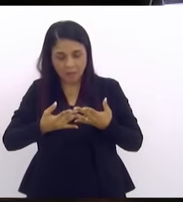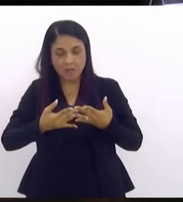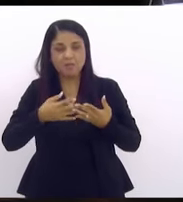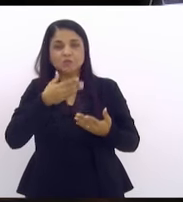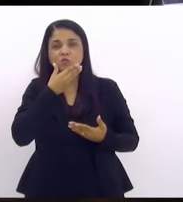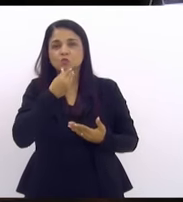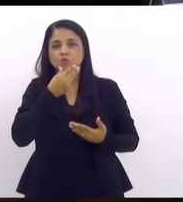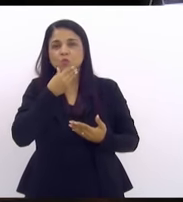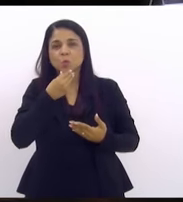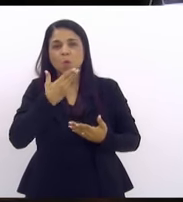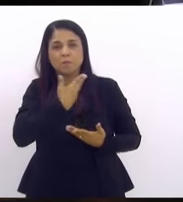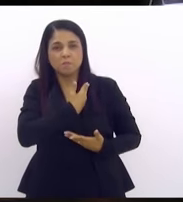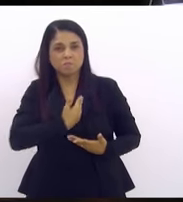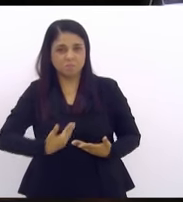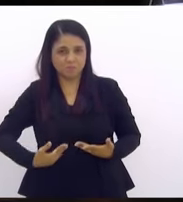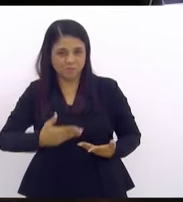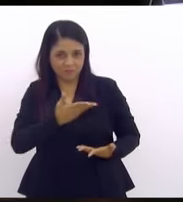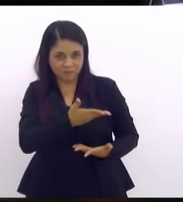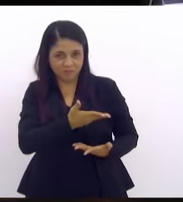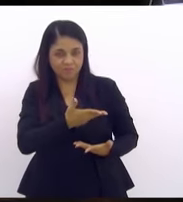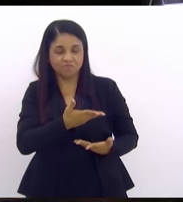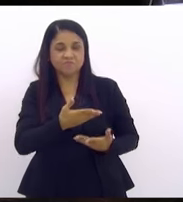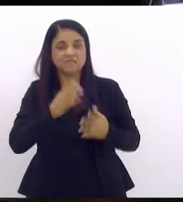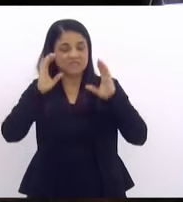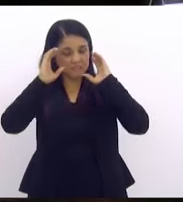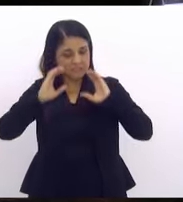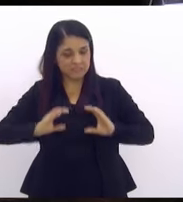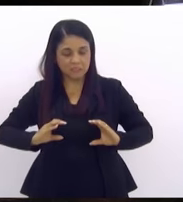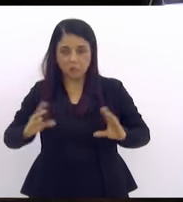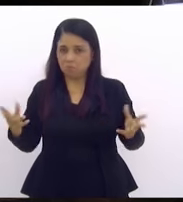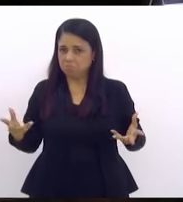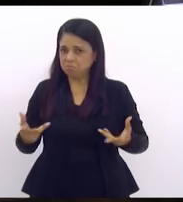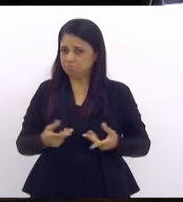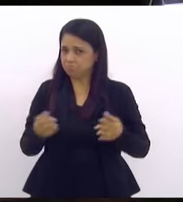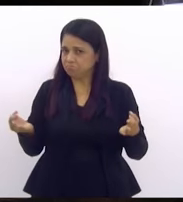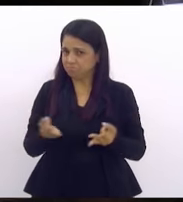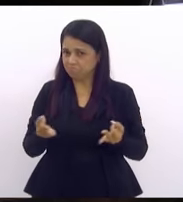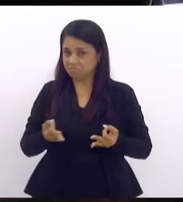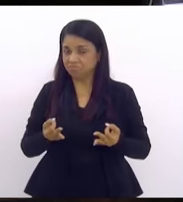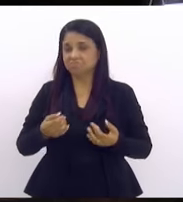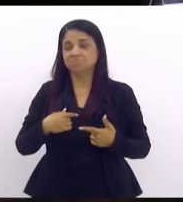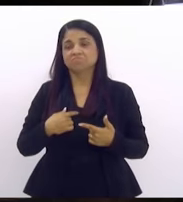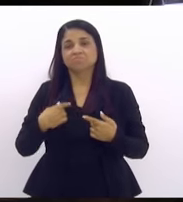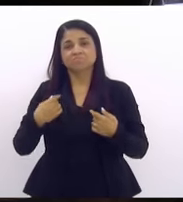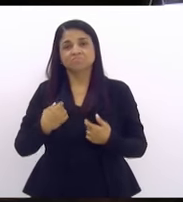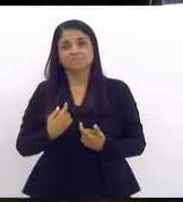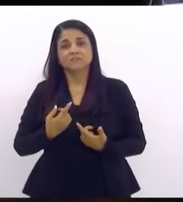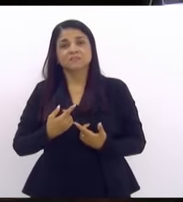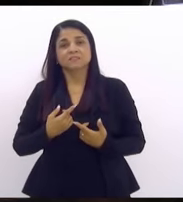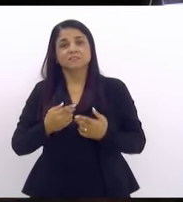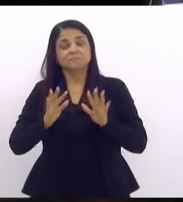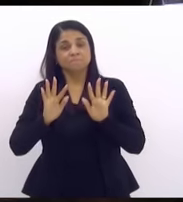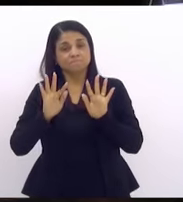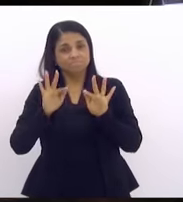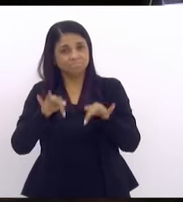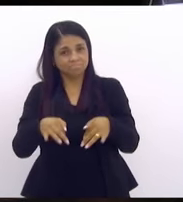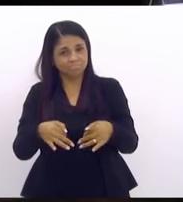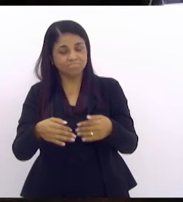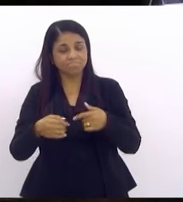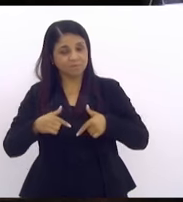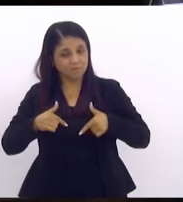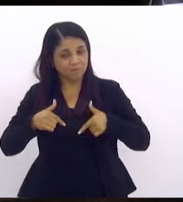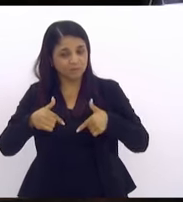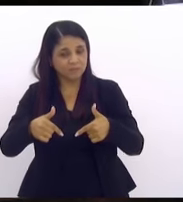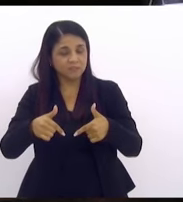cidadão exemplar ainda será muito pouco necessário de início sinalizar a atuação